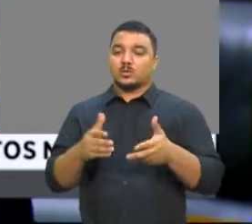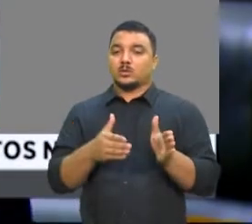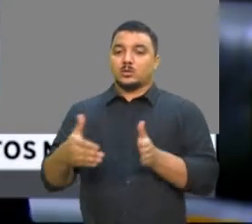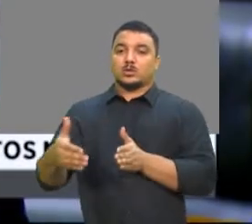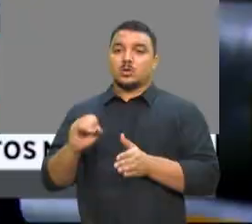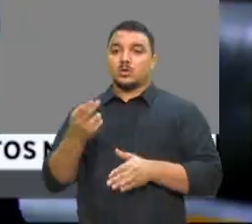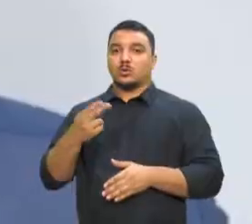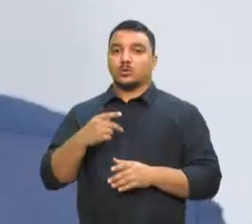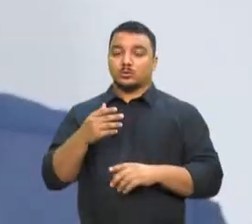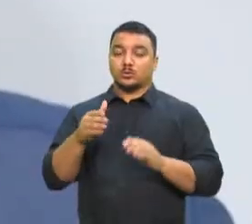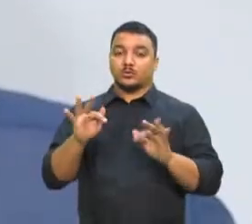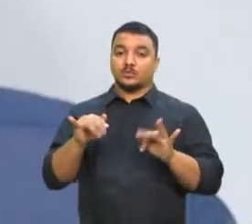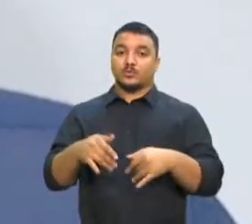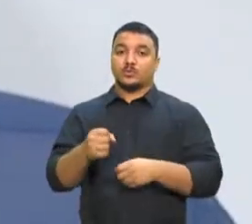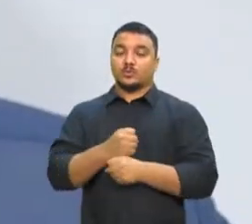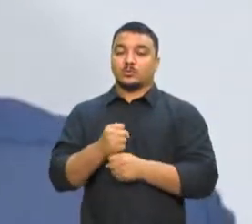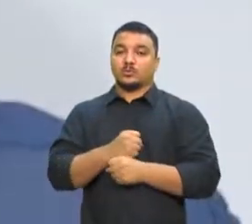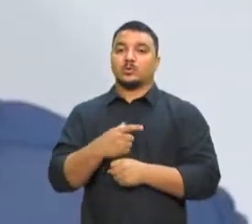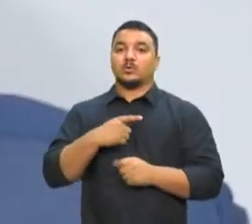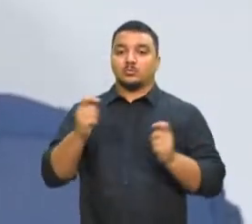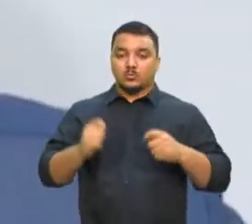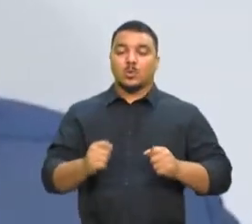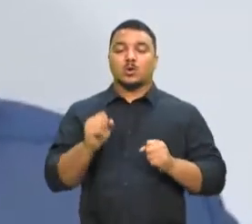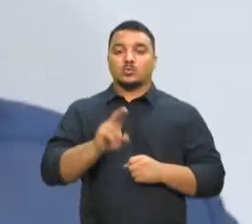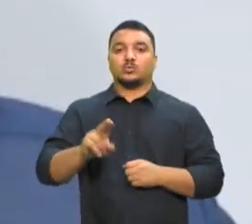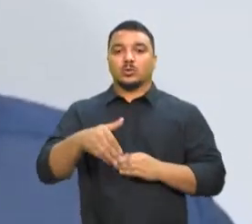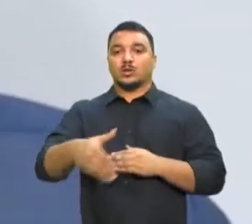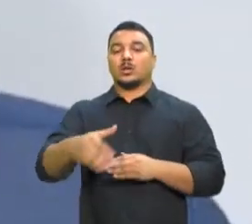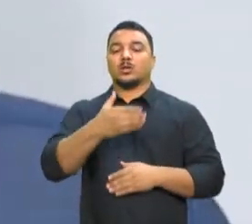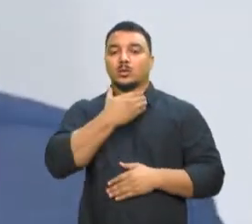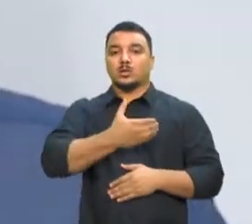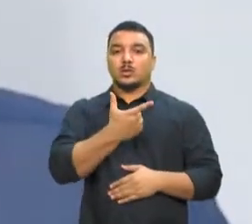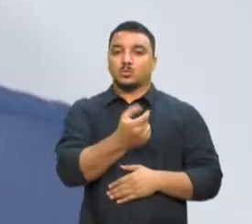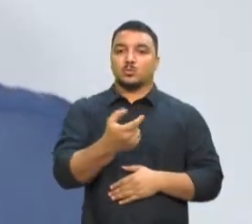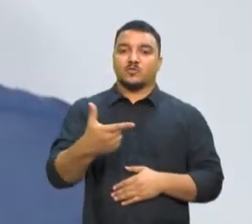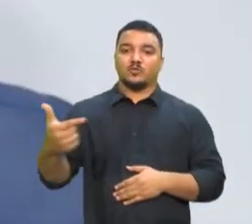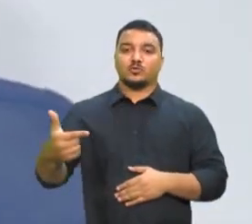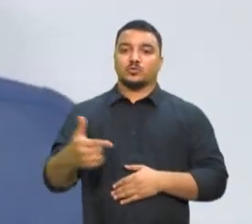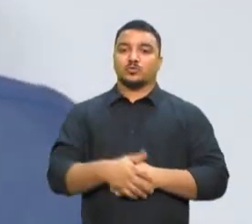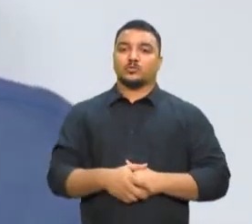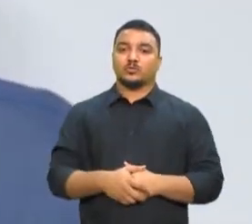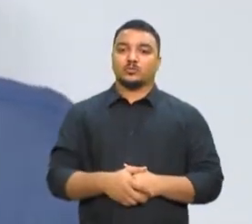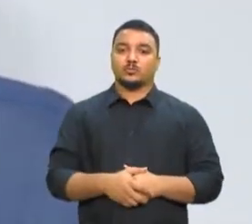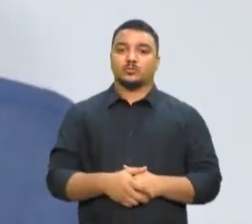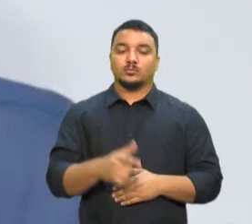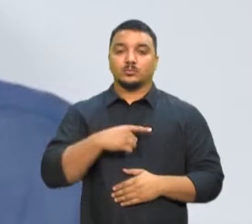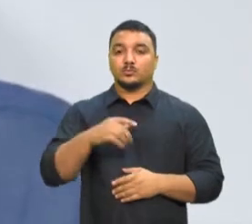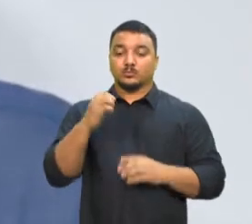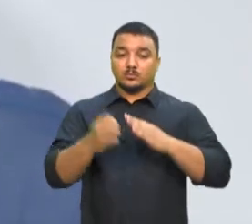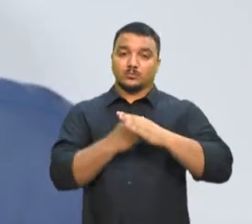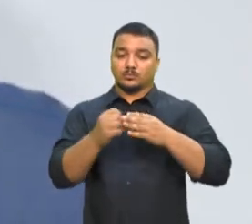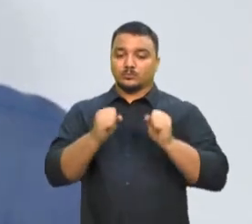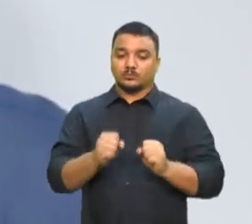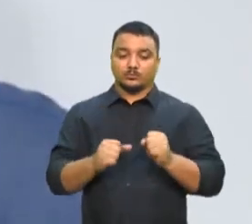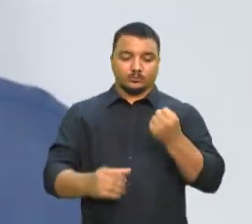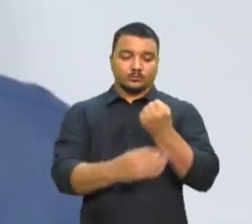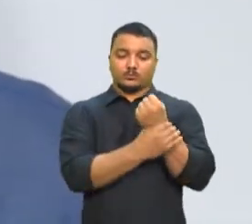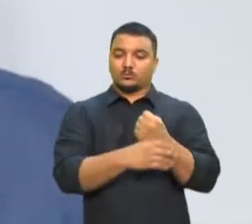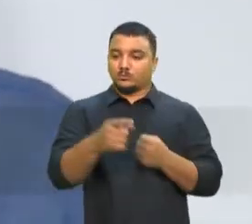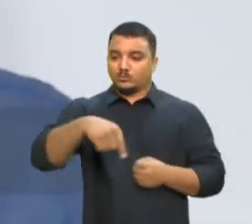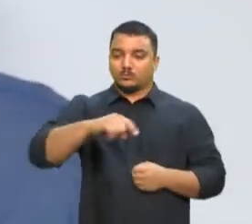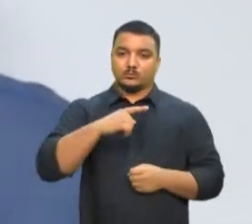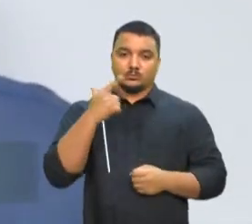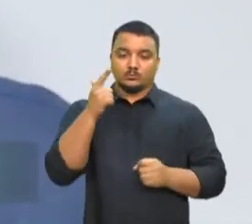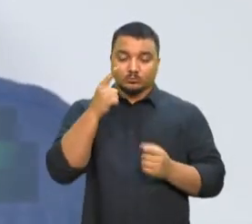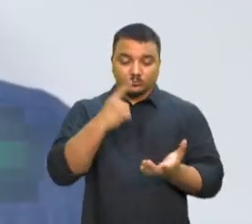até o final deste ano poderá usá-lo até dezembro de 2022. A empresa deverá assegurar ao consumidor a